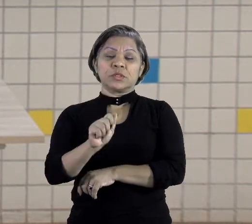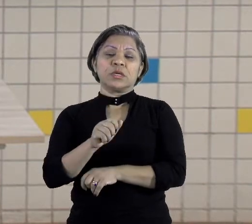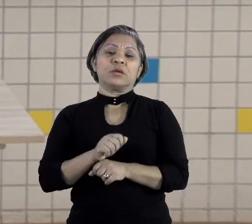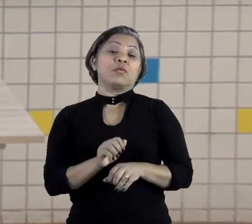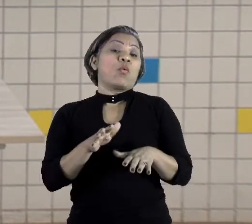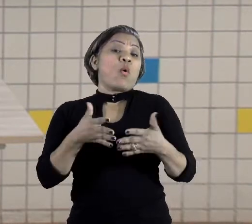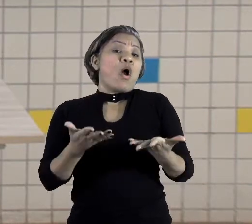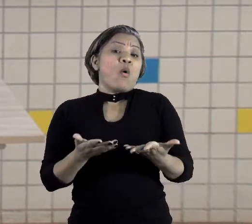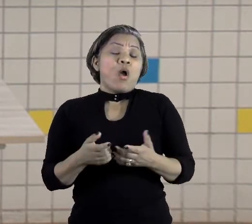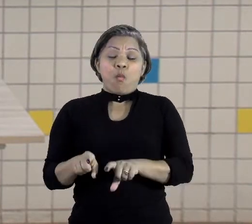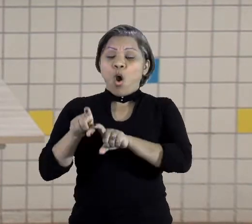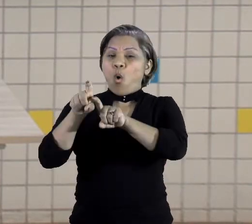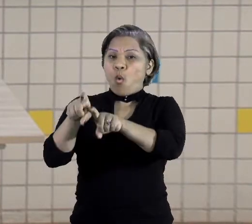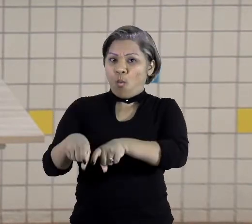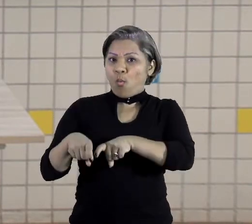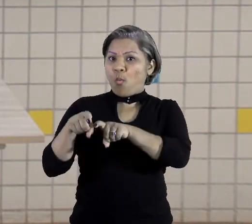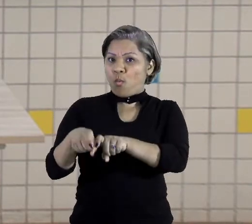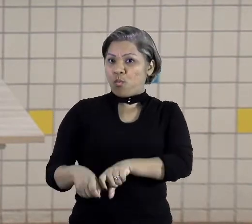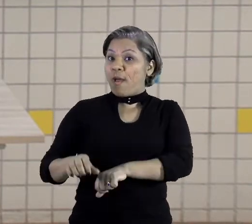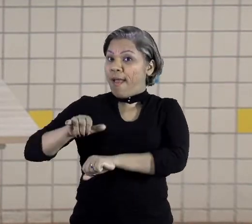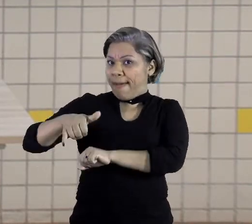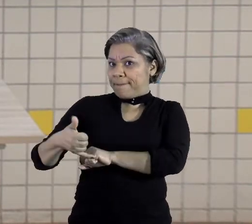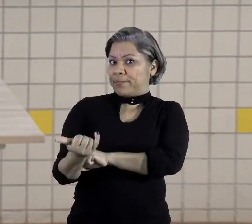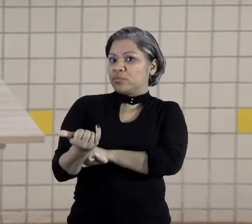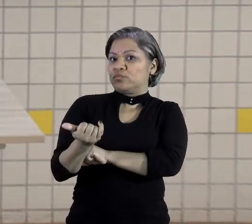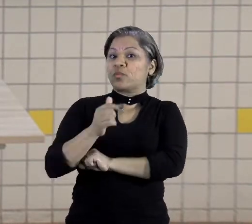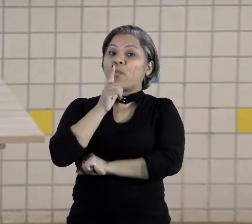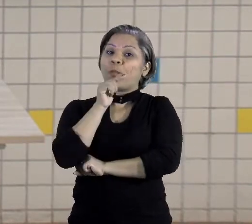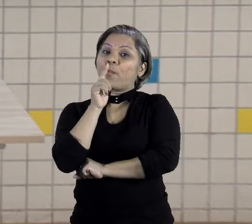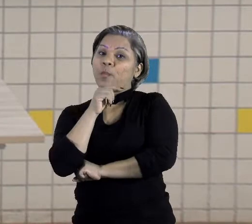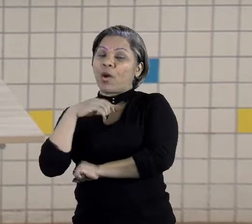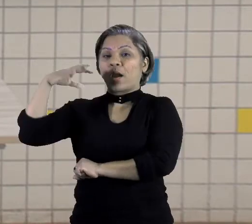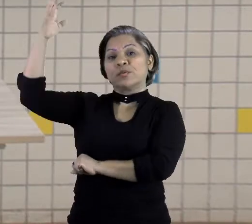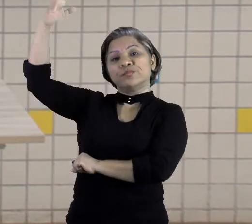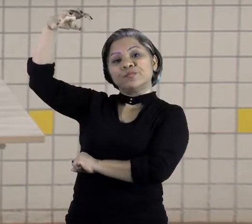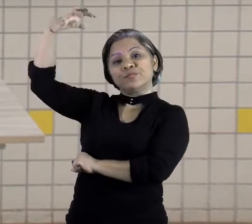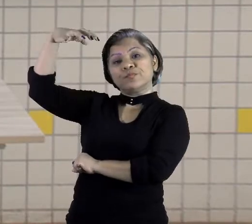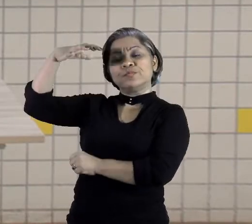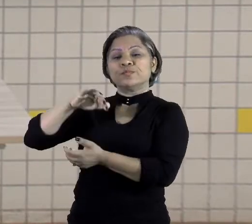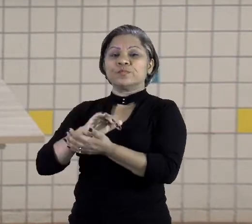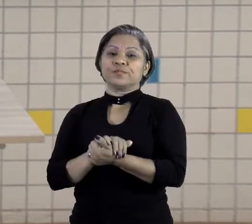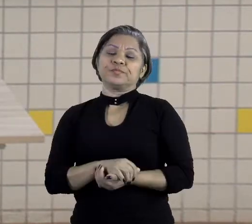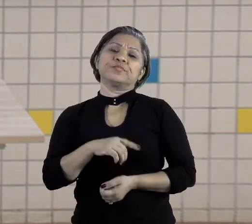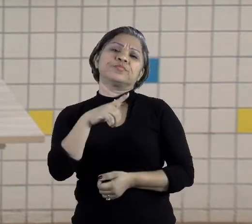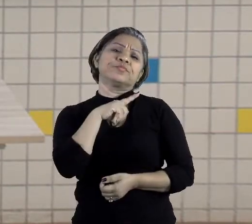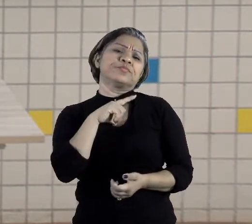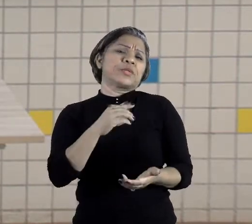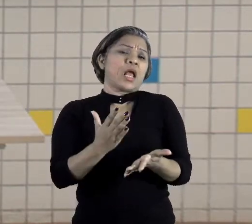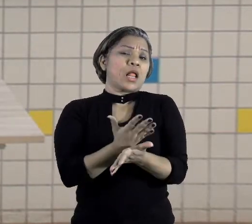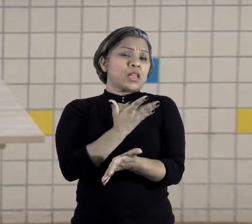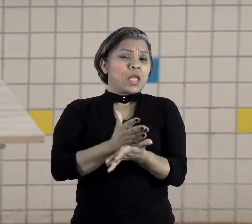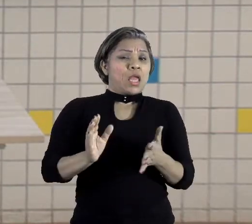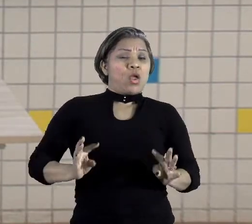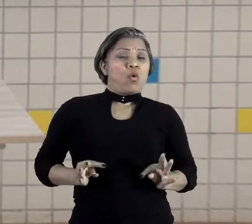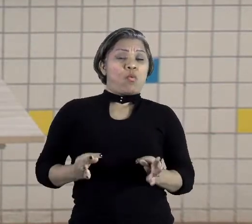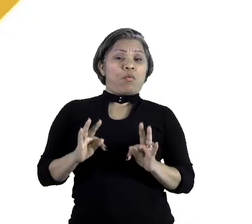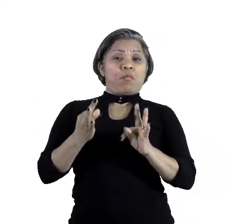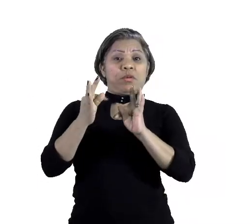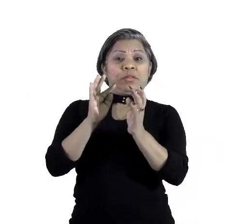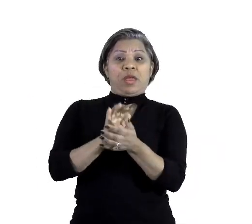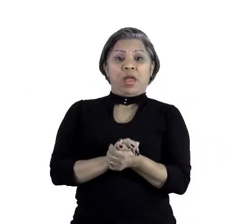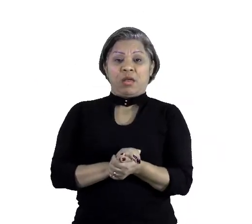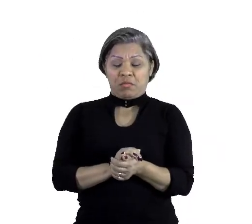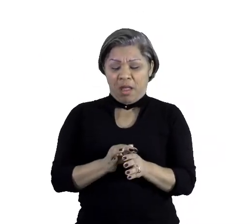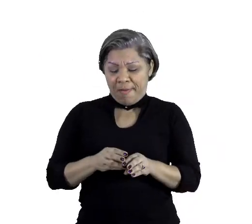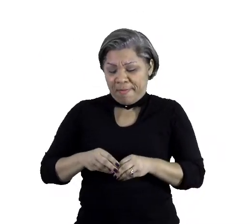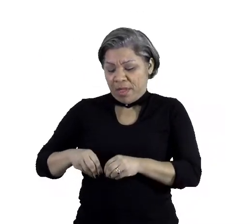cultivo aproveita a água da chuva, né? E existem algumas técnicas para você não desgastar o solo. E aí